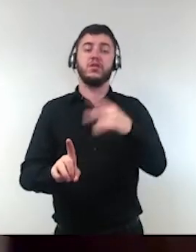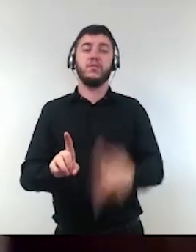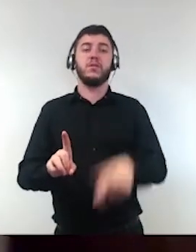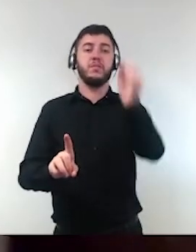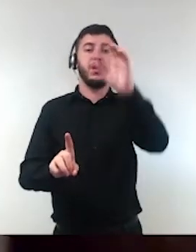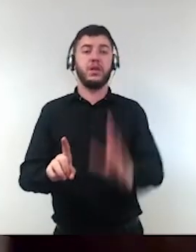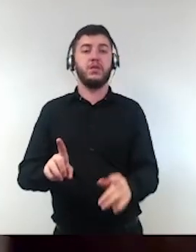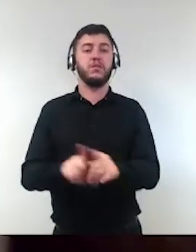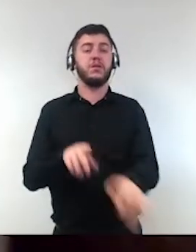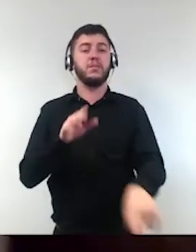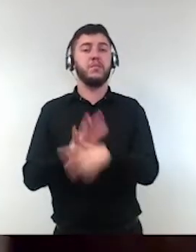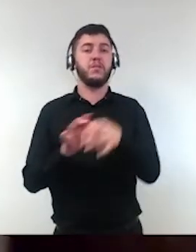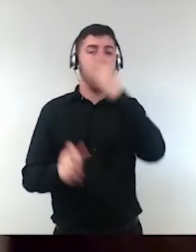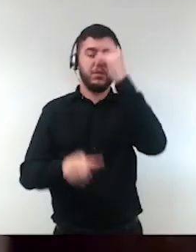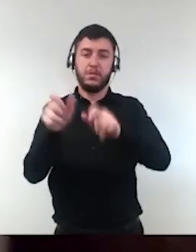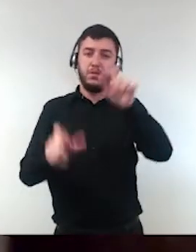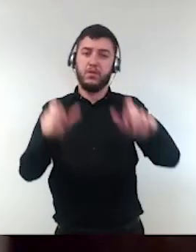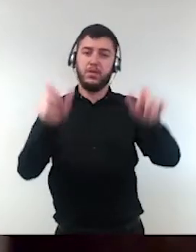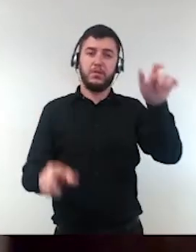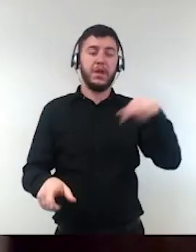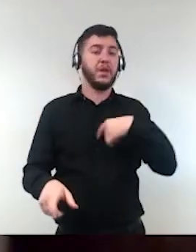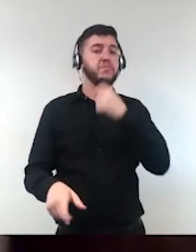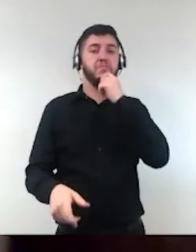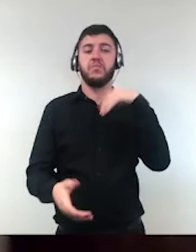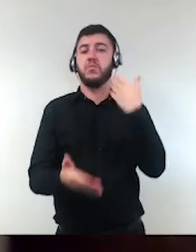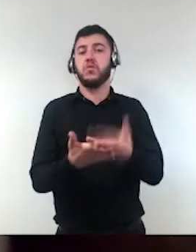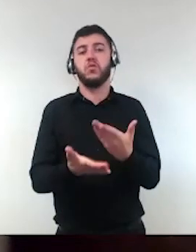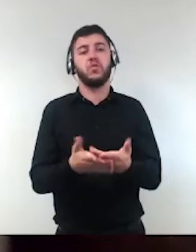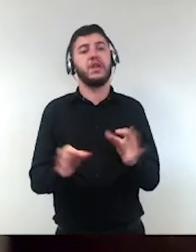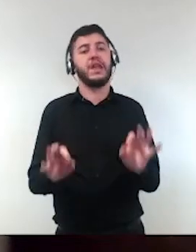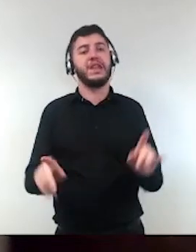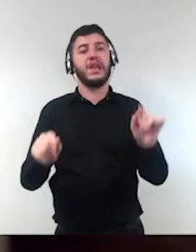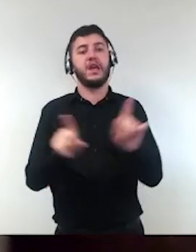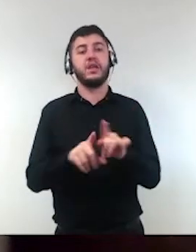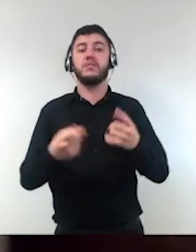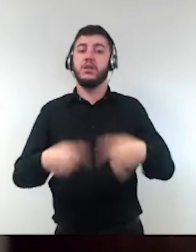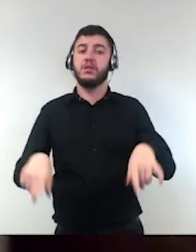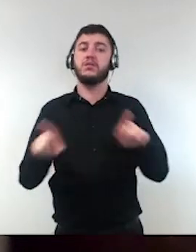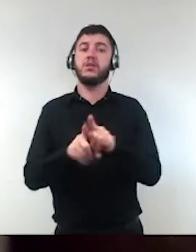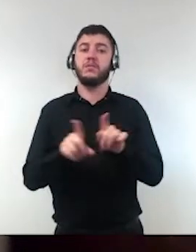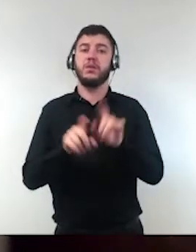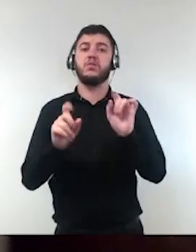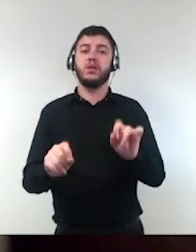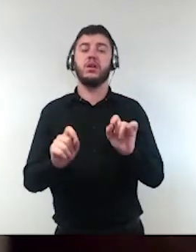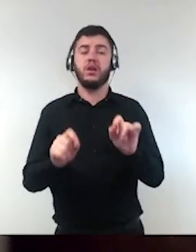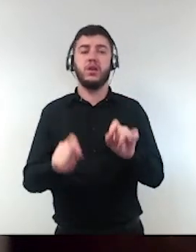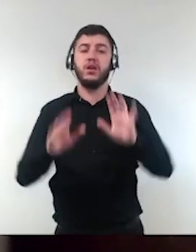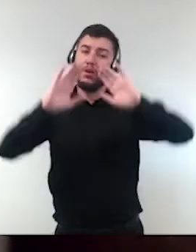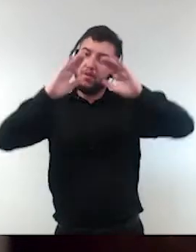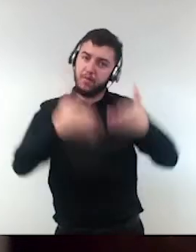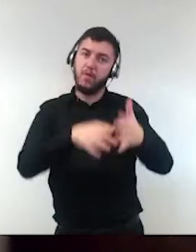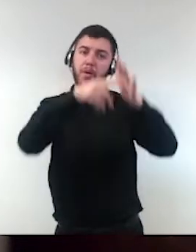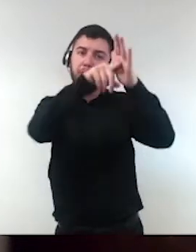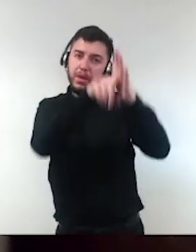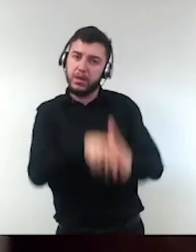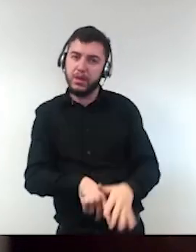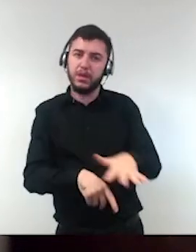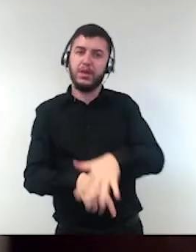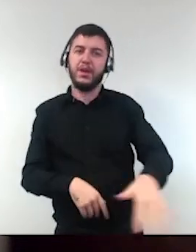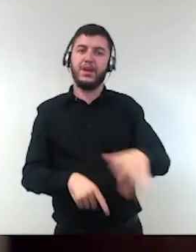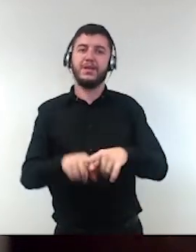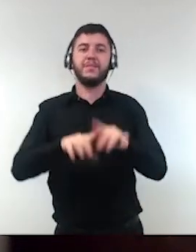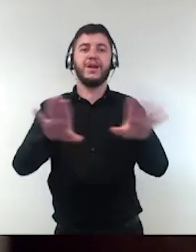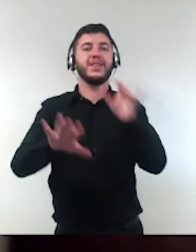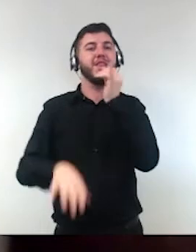e não foram estudados e precisam realmente de uma disciplina. Então, eu fui no outro